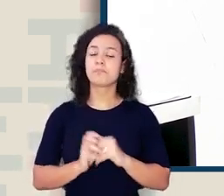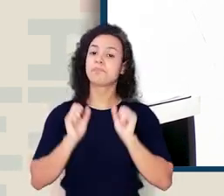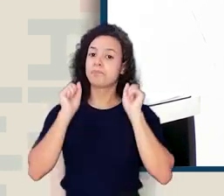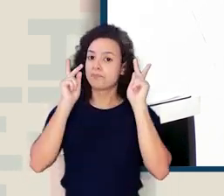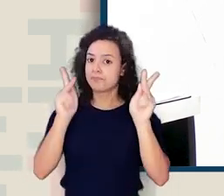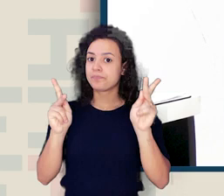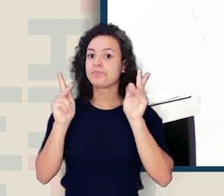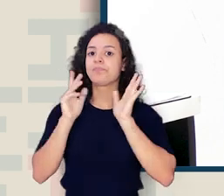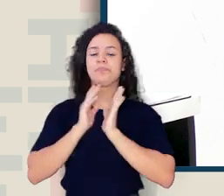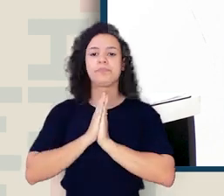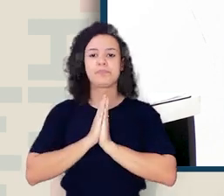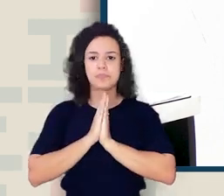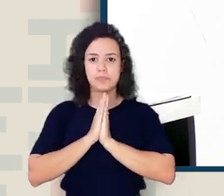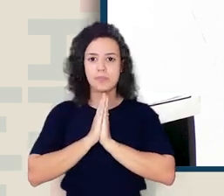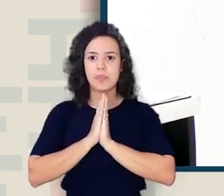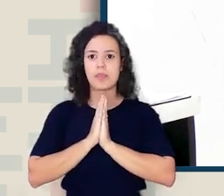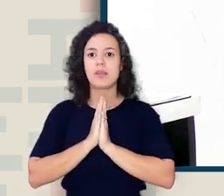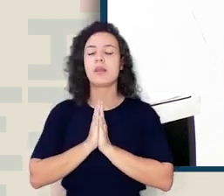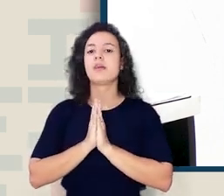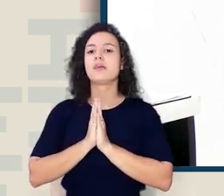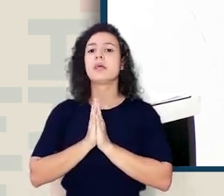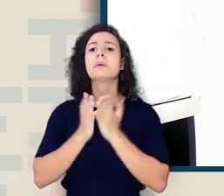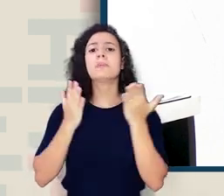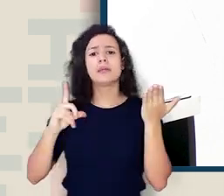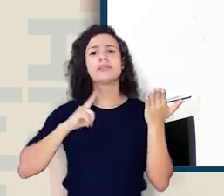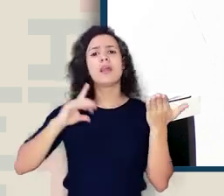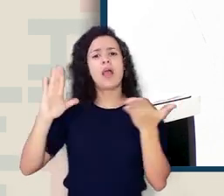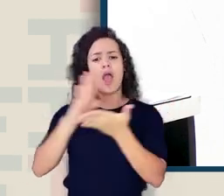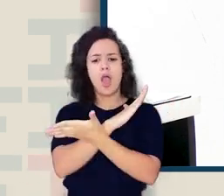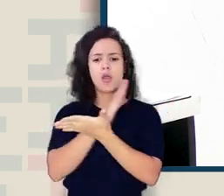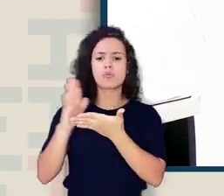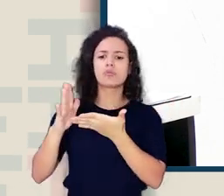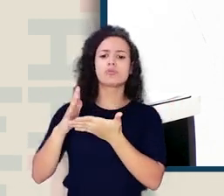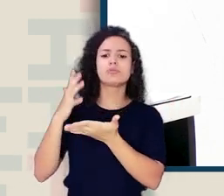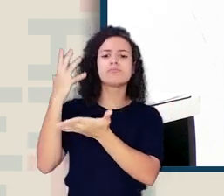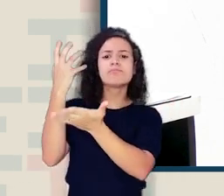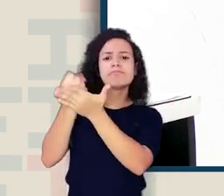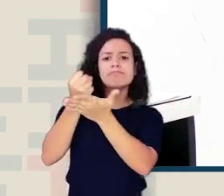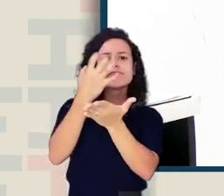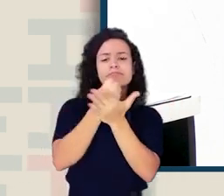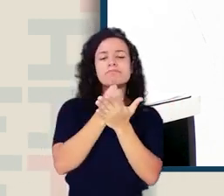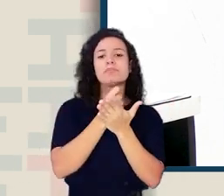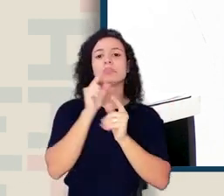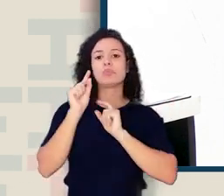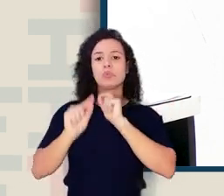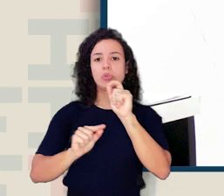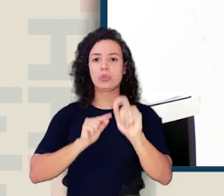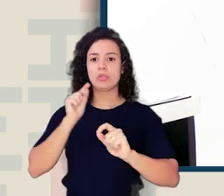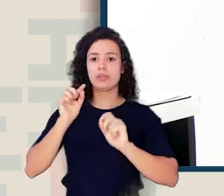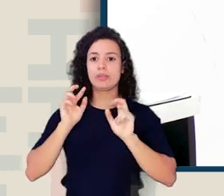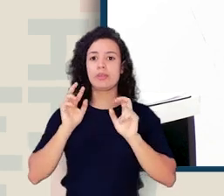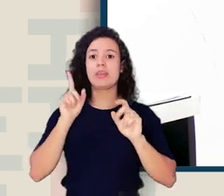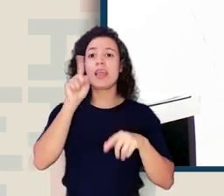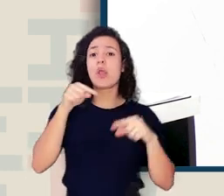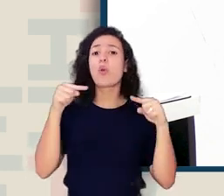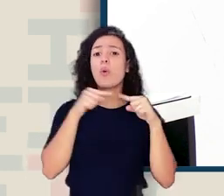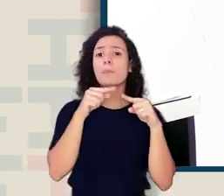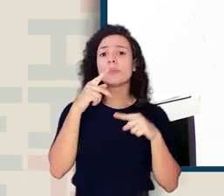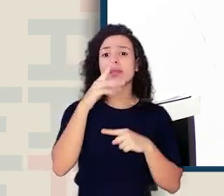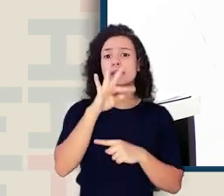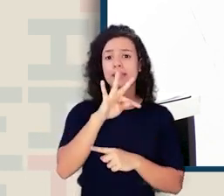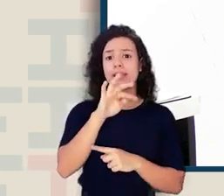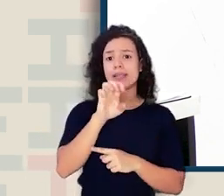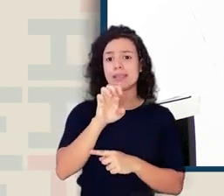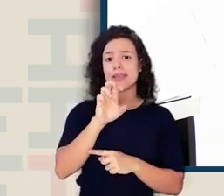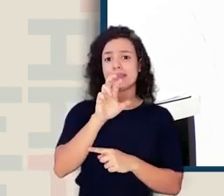maracatu. Ok, mas há algumas gravações que mostram essas interpretações um pouco